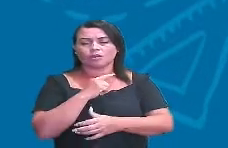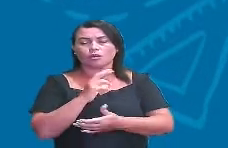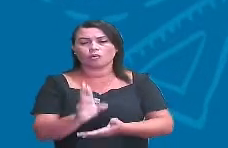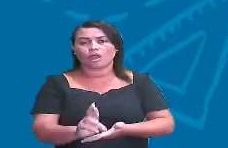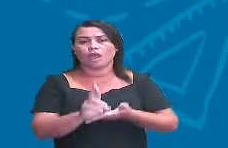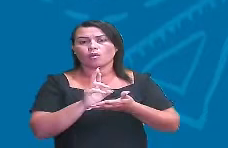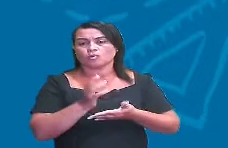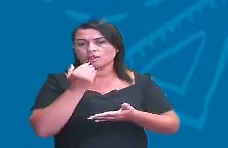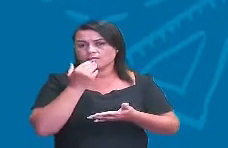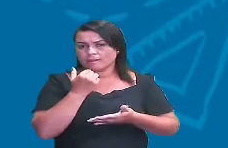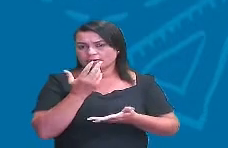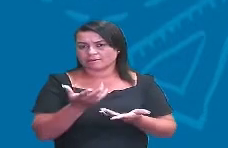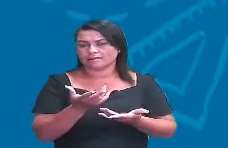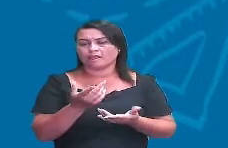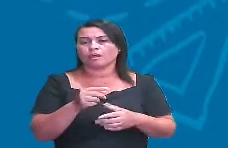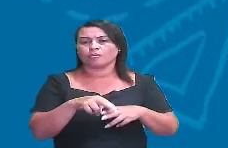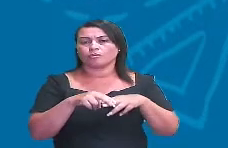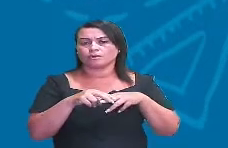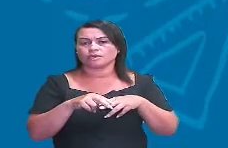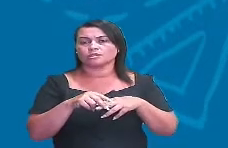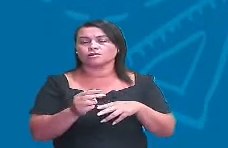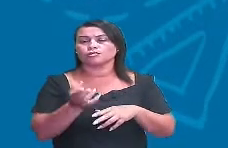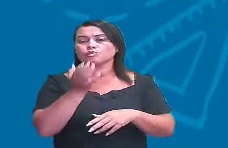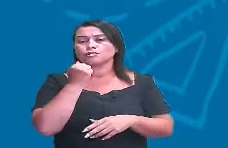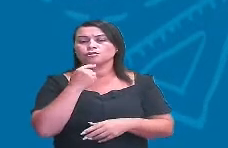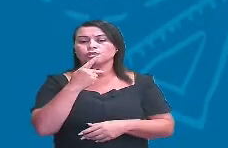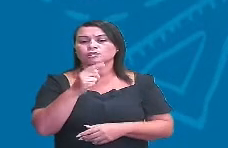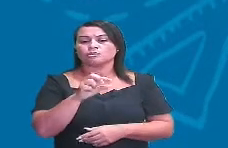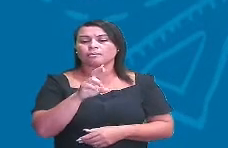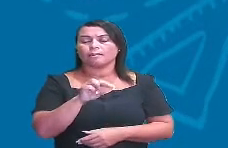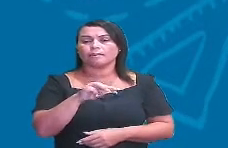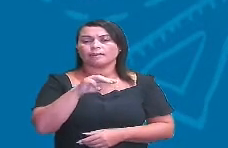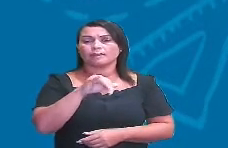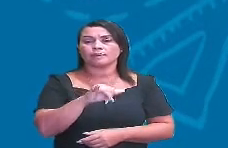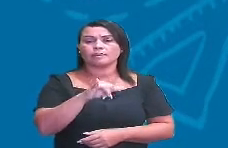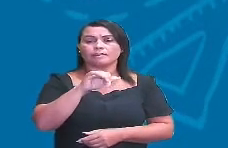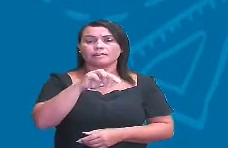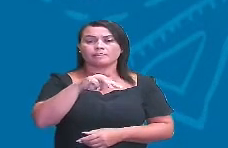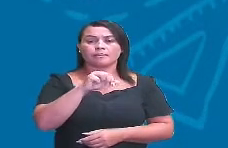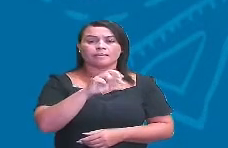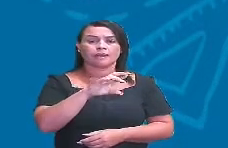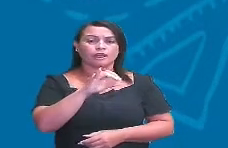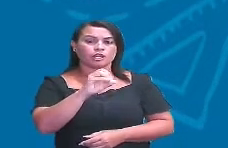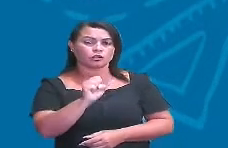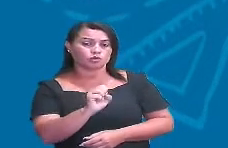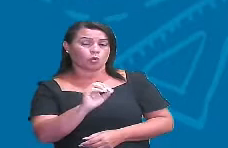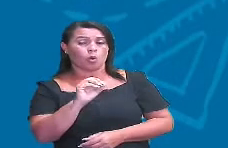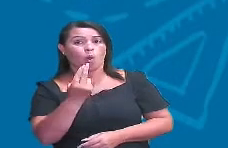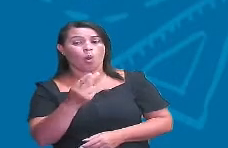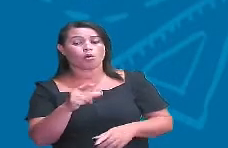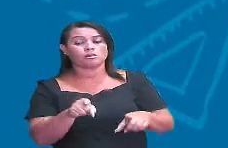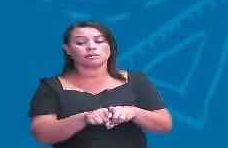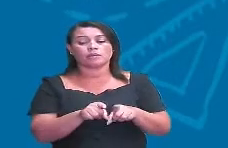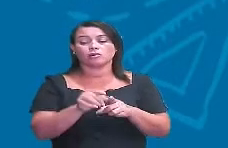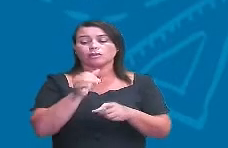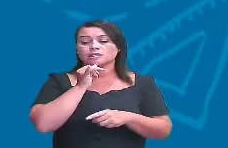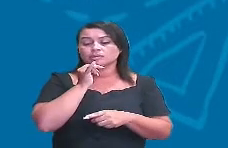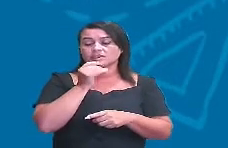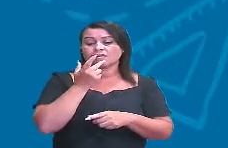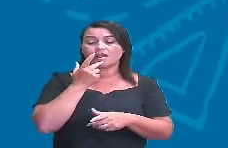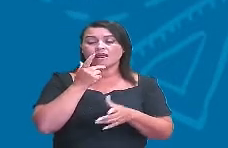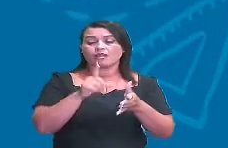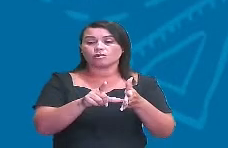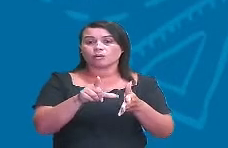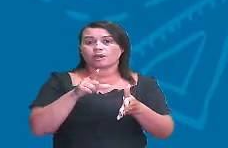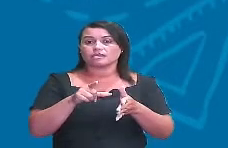portanto, eles são ditos de consumidores primários, ou eles vão ser beneficiados indiretamente, como no exemplo que eu dei para vocês anterior